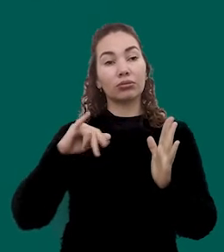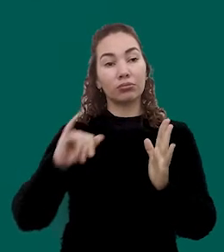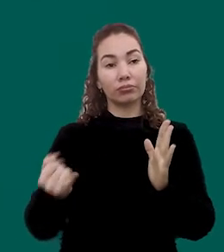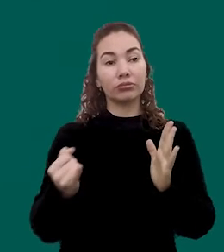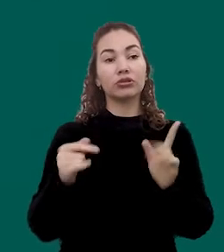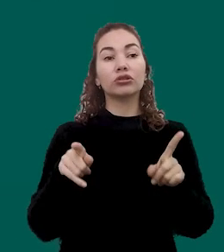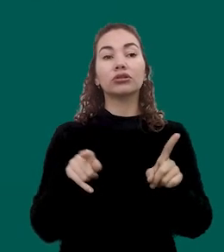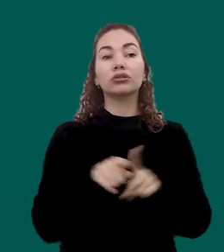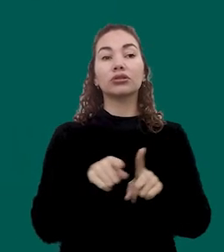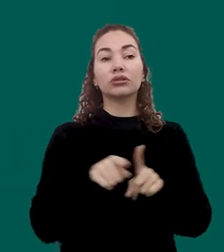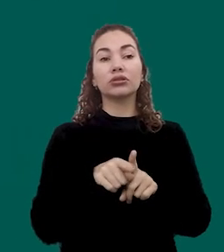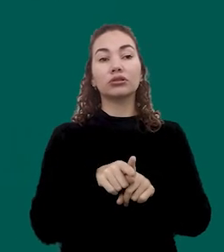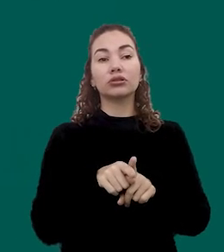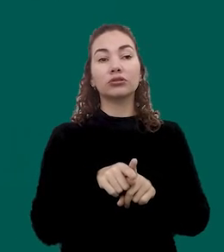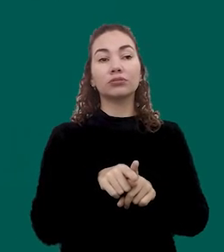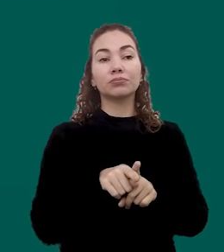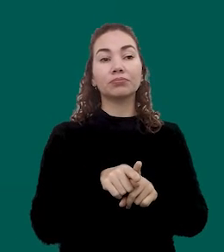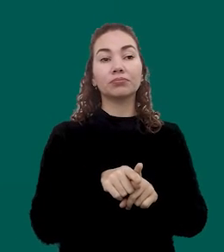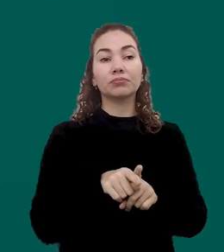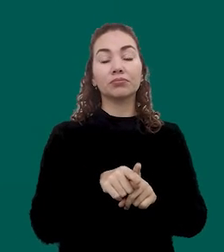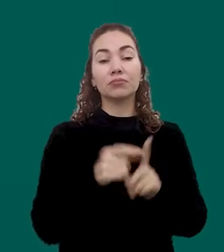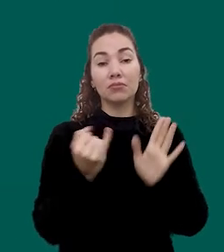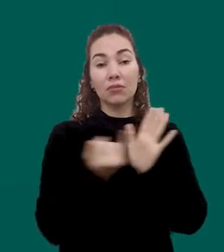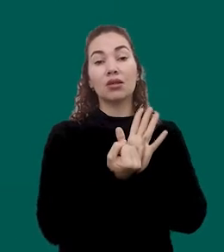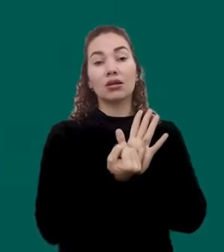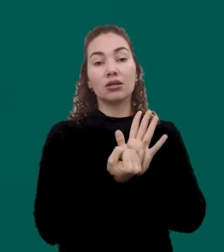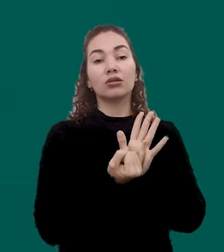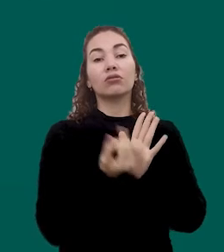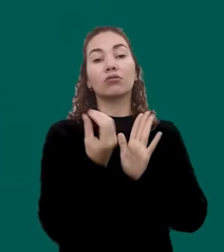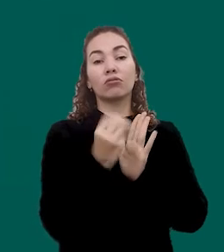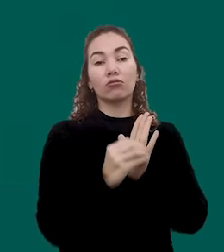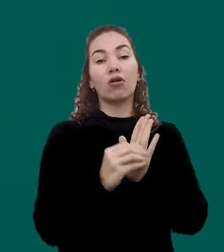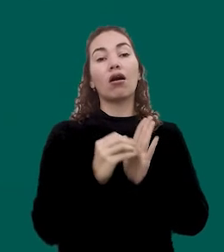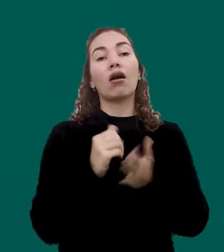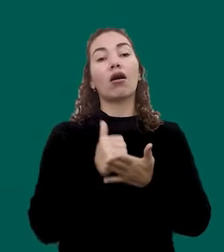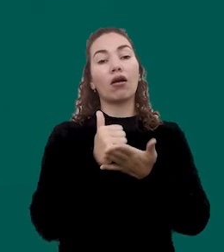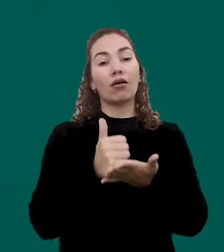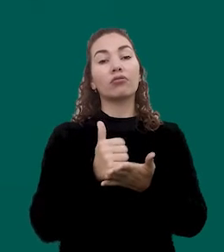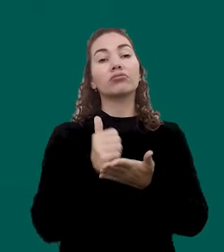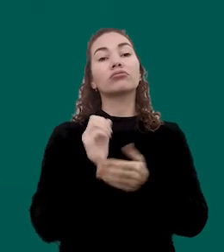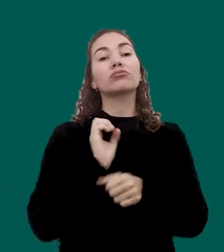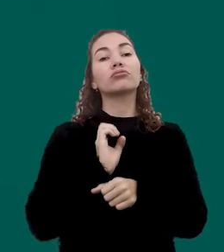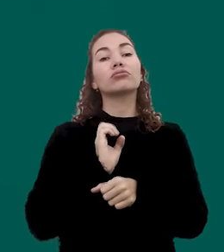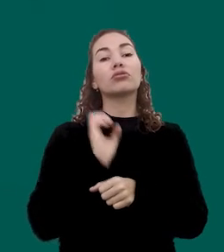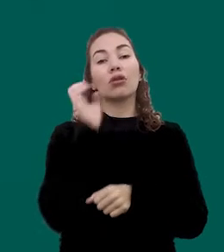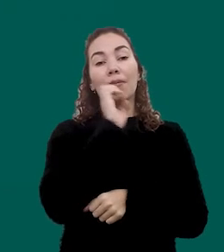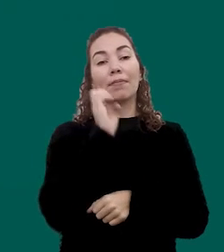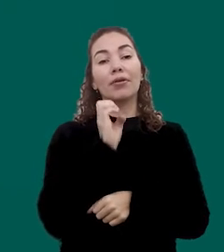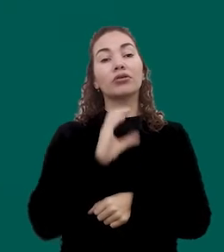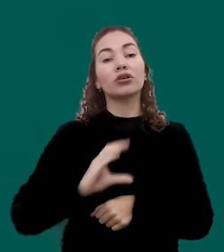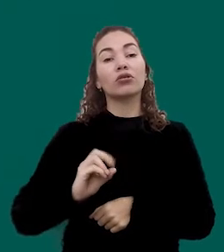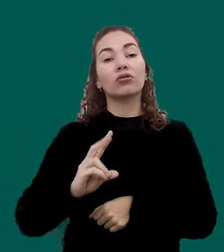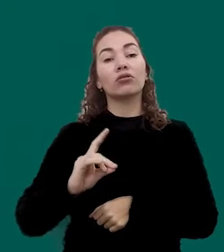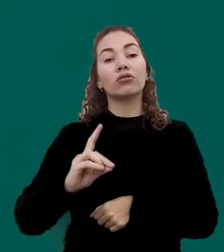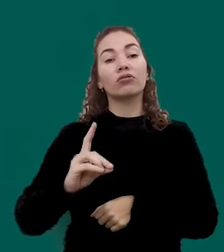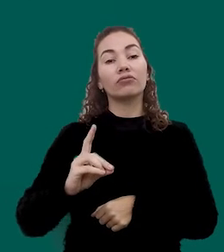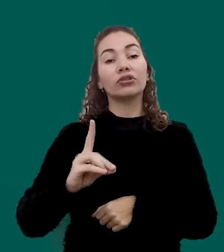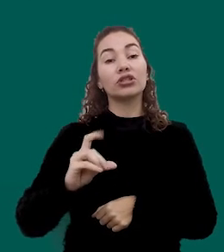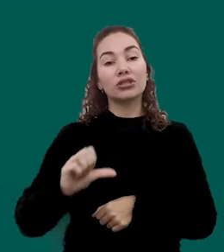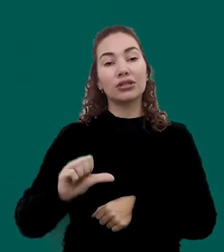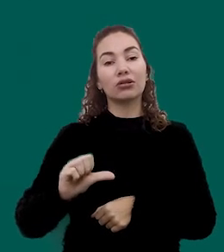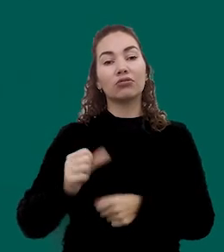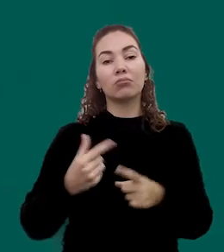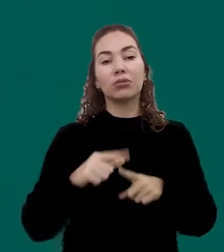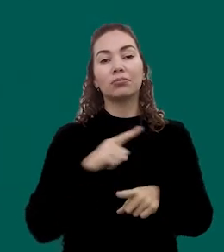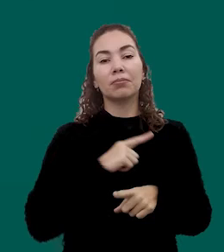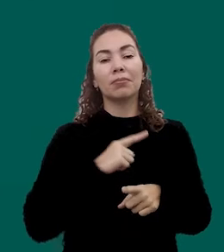e vamos lá na parte da identificação colocar auxílio emergencial Covid-19. Mas para nós